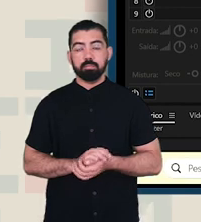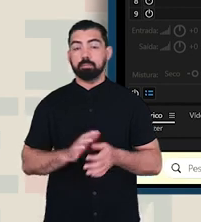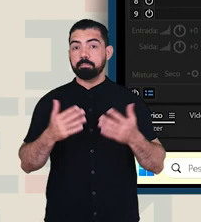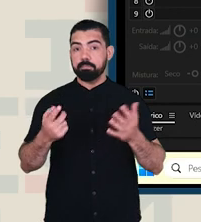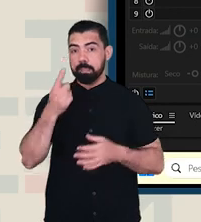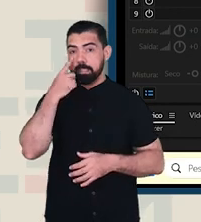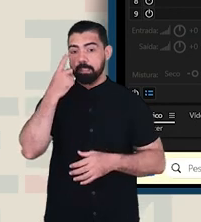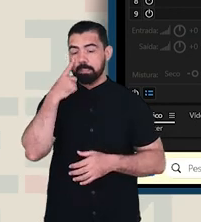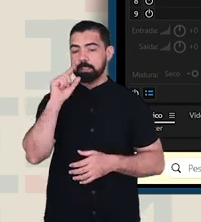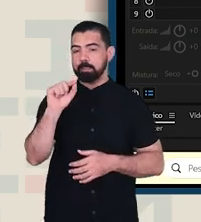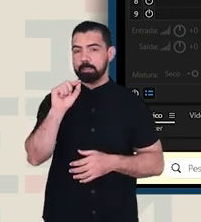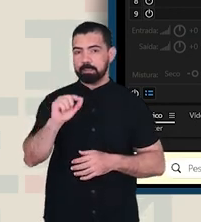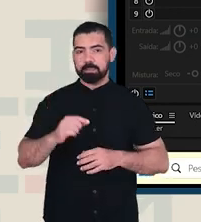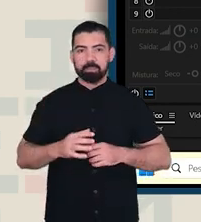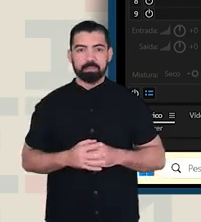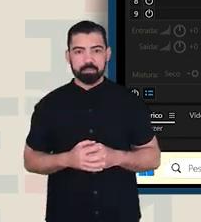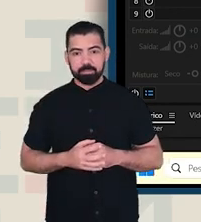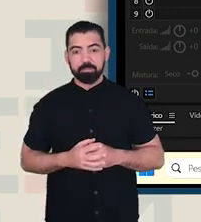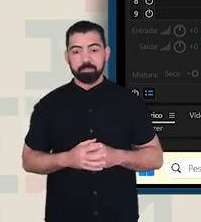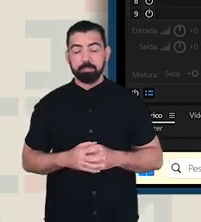Então vemos que